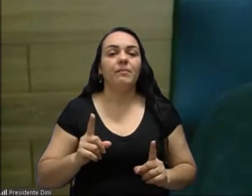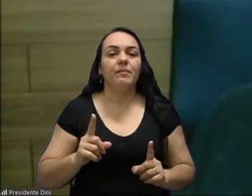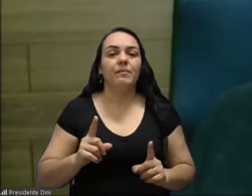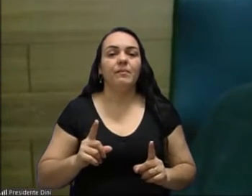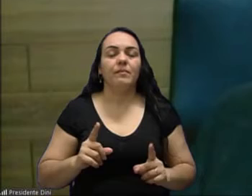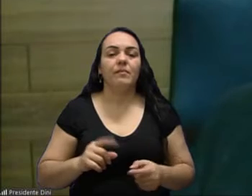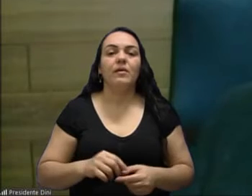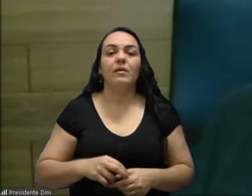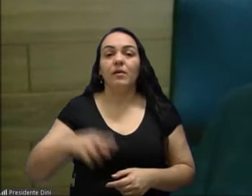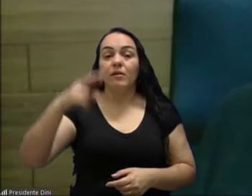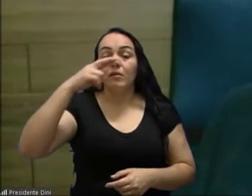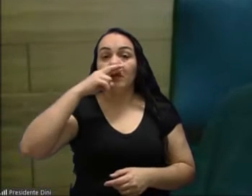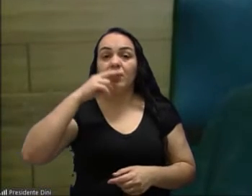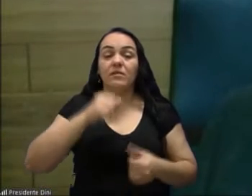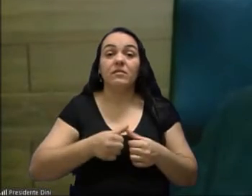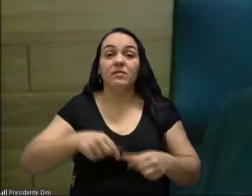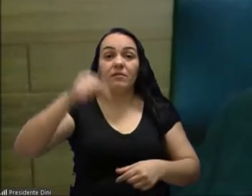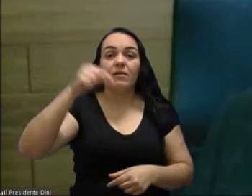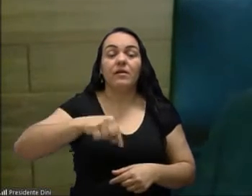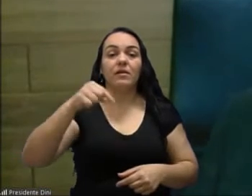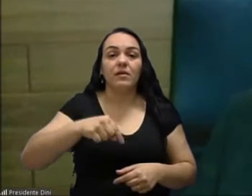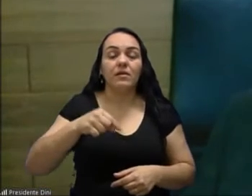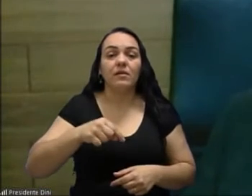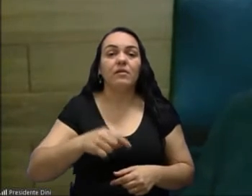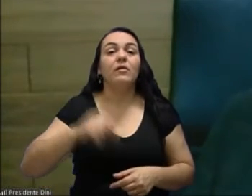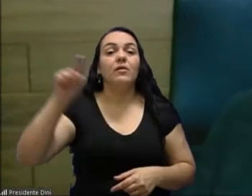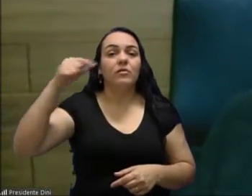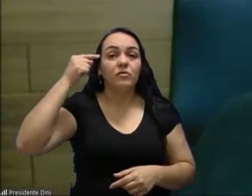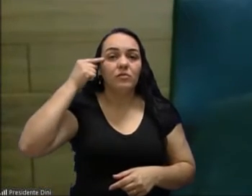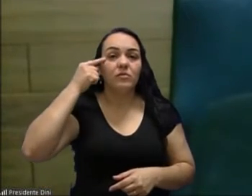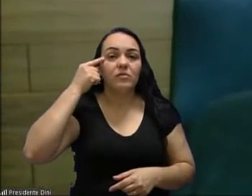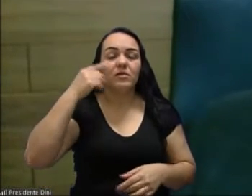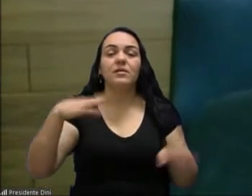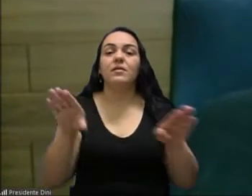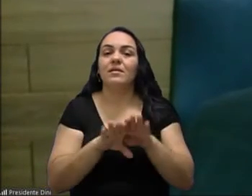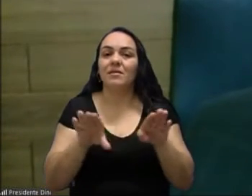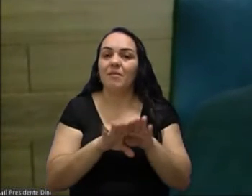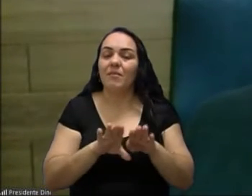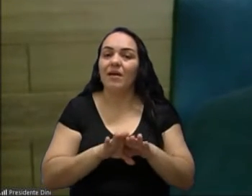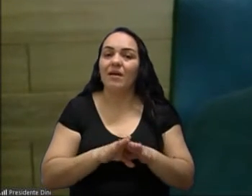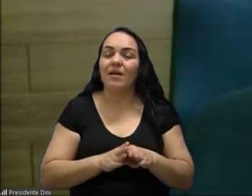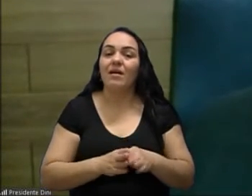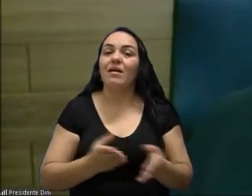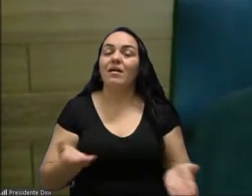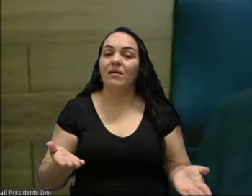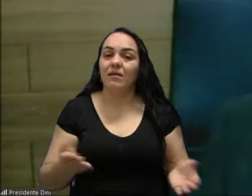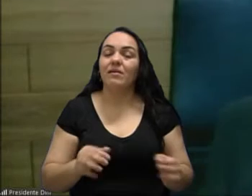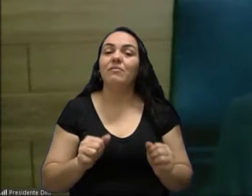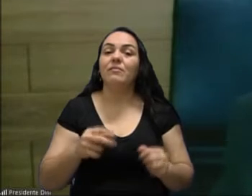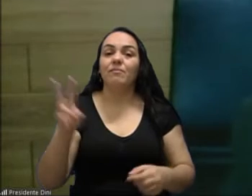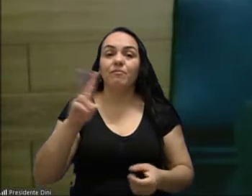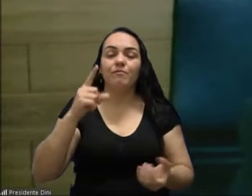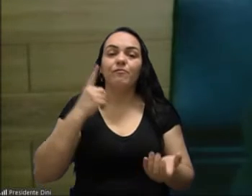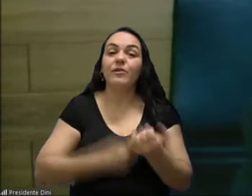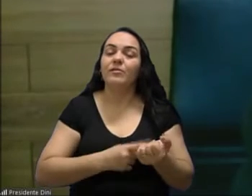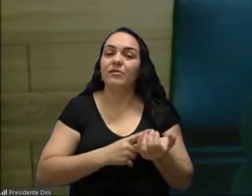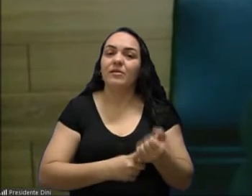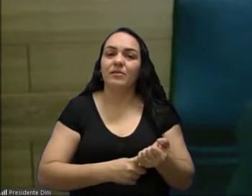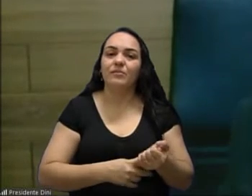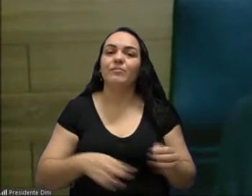o Rodrigo Manga estava aqui até agora o João Donizete estava aqui até agora e o Vitão estava aqui até agora também